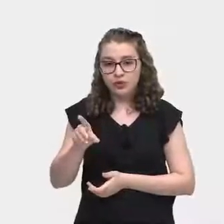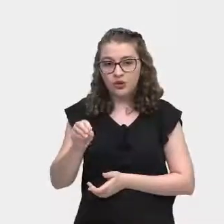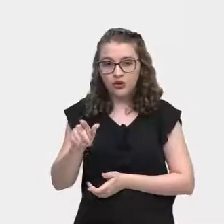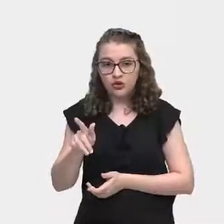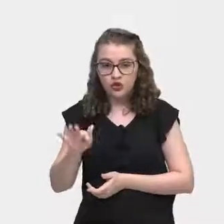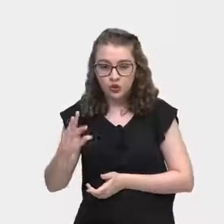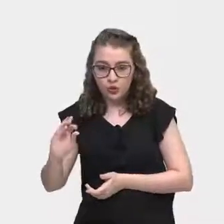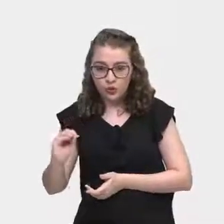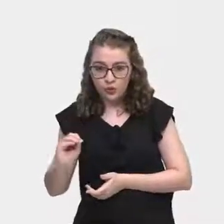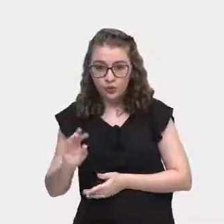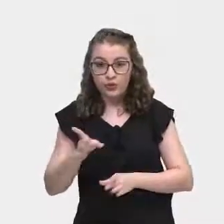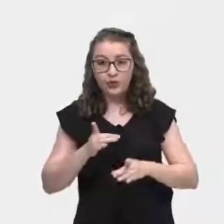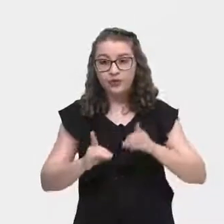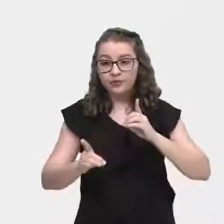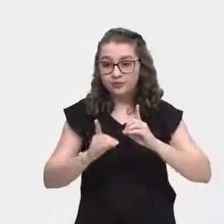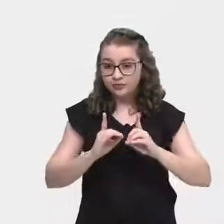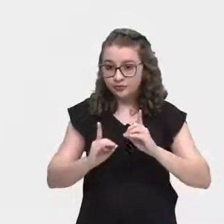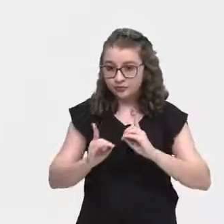diálogo.